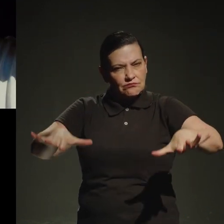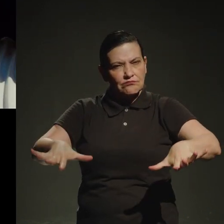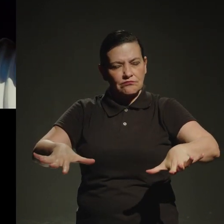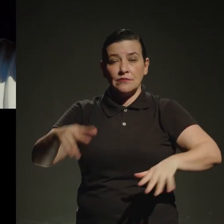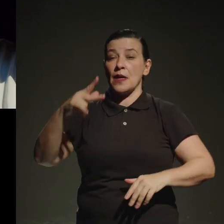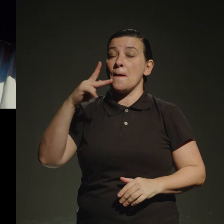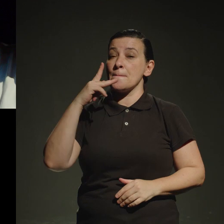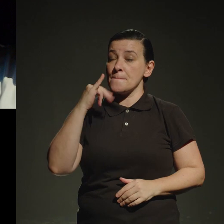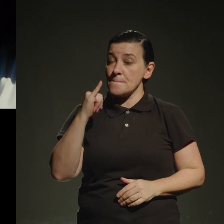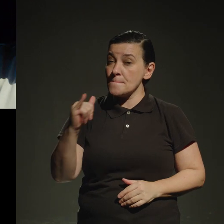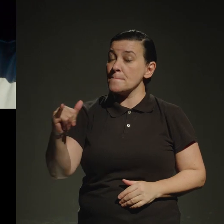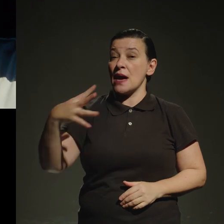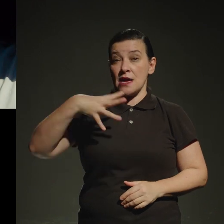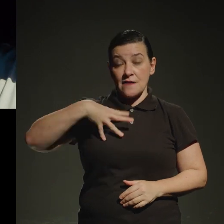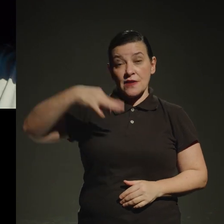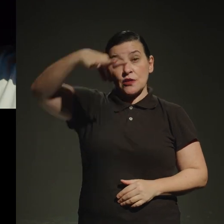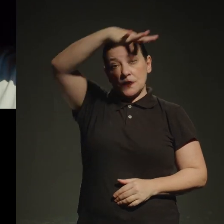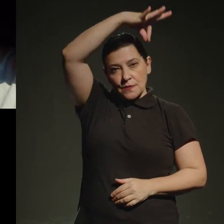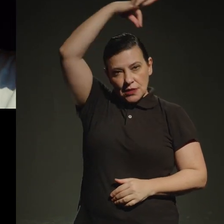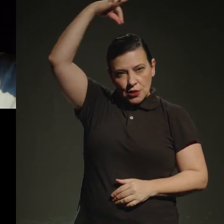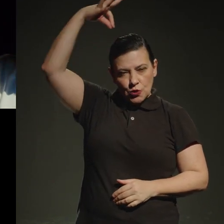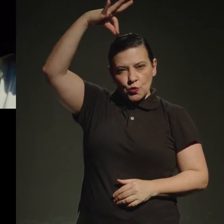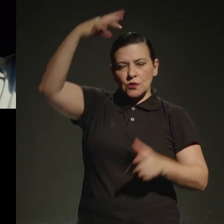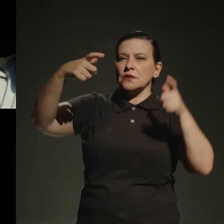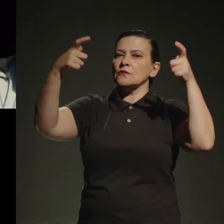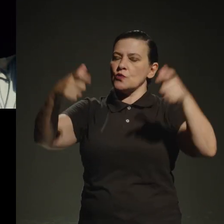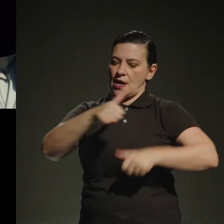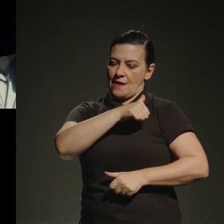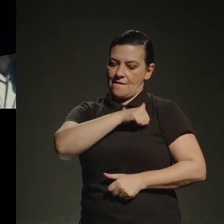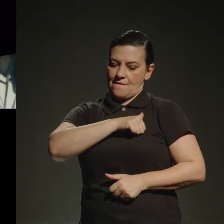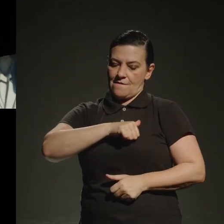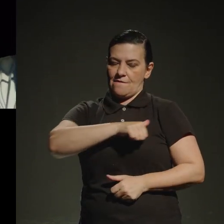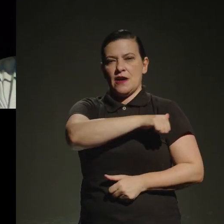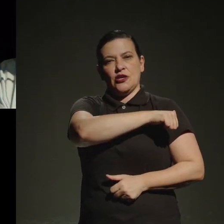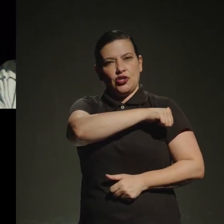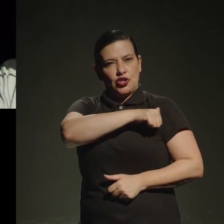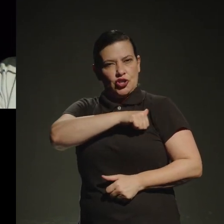Per secula seculorum, Dominus vobiscum,